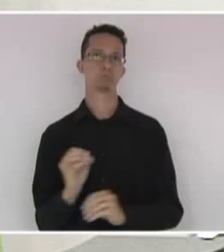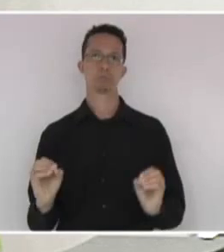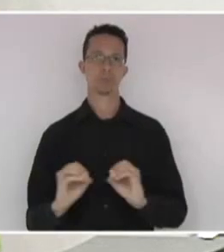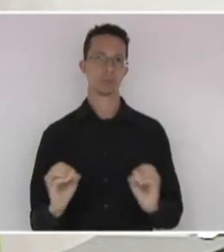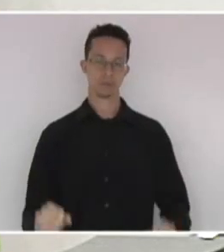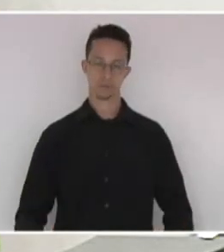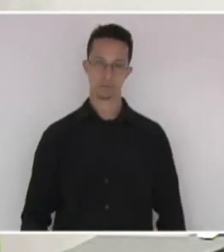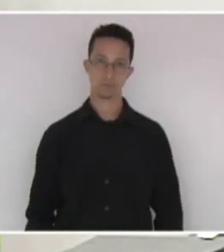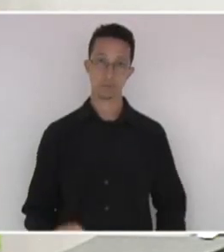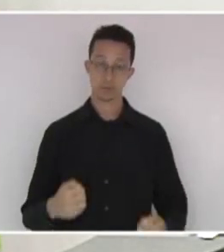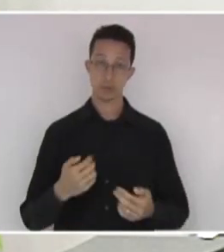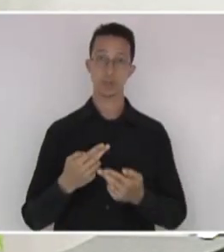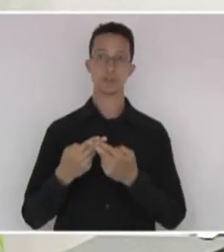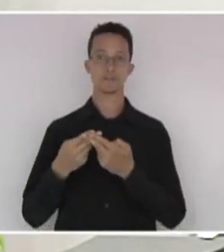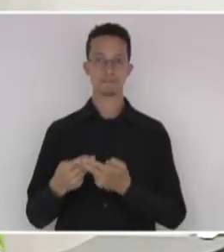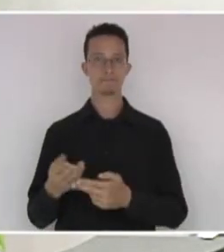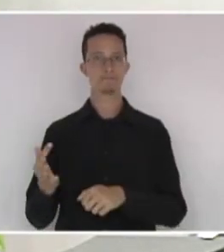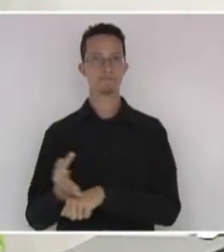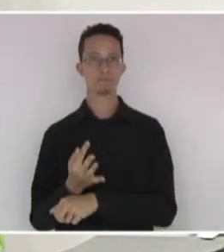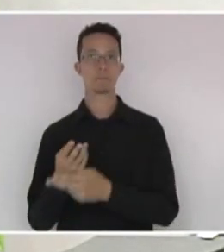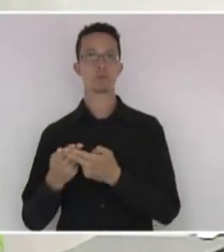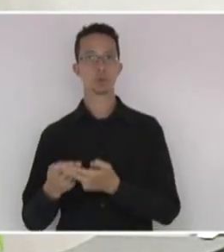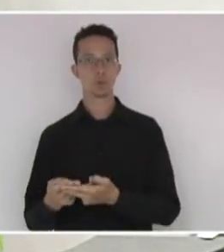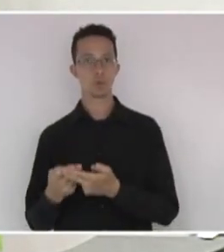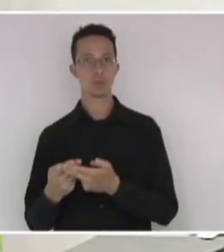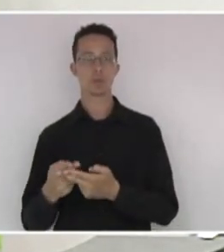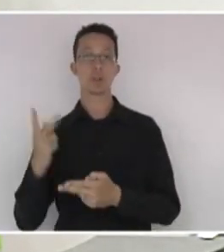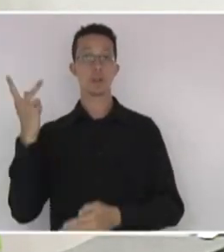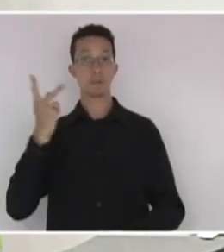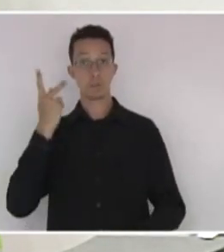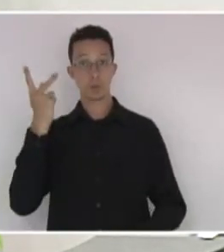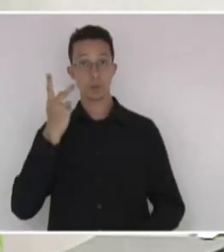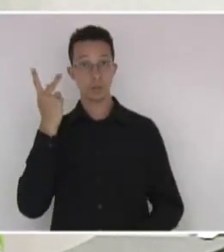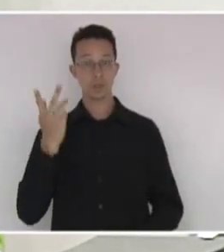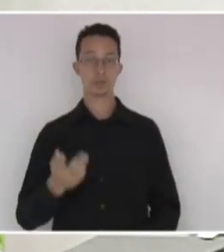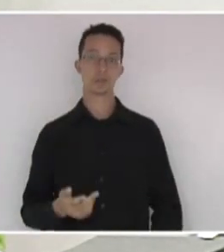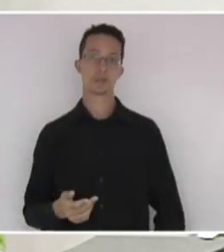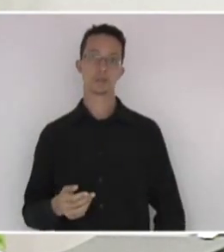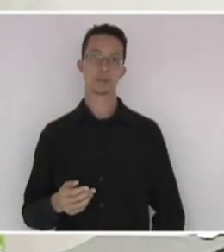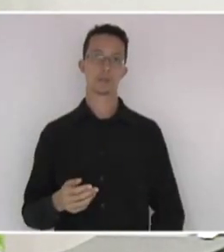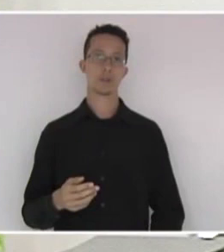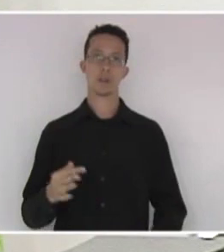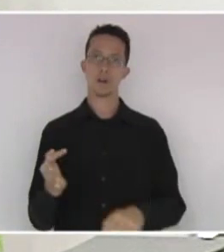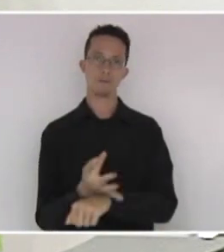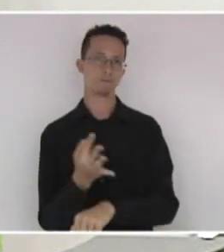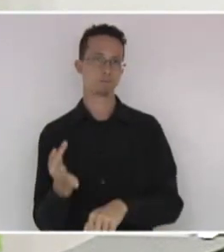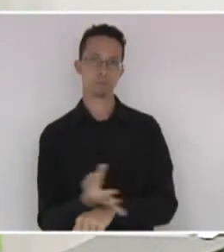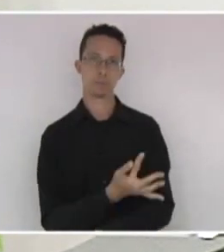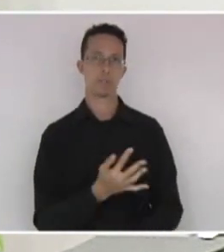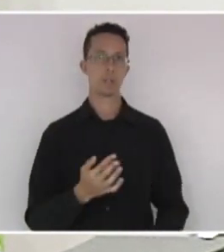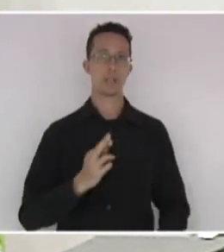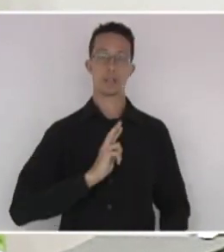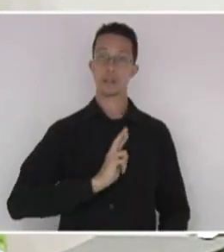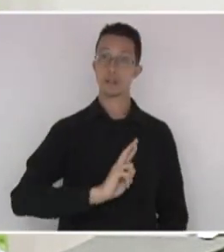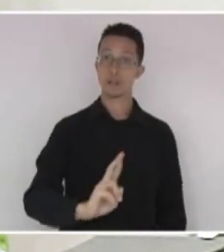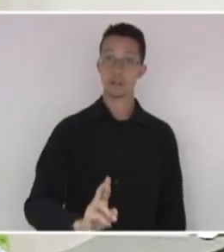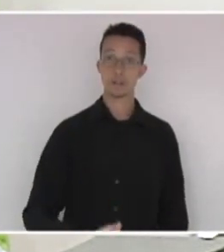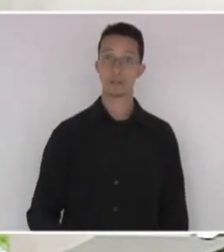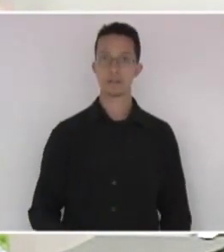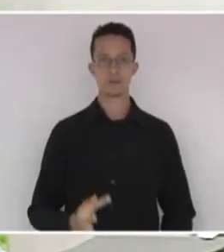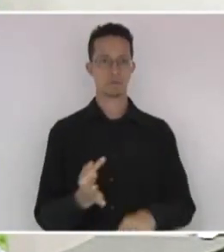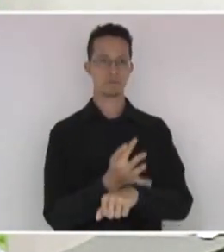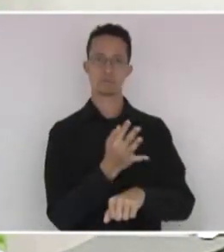políticas, intolerâncias religiosas, intolerâncias de classes, intolerâncias